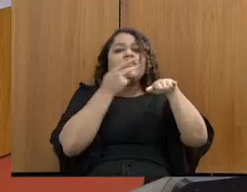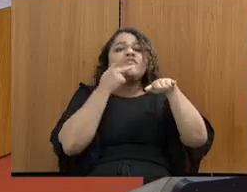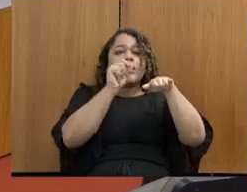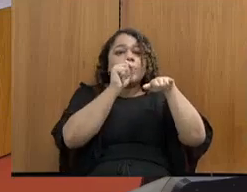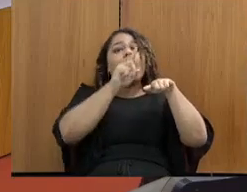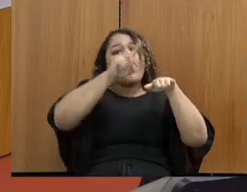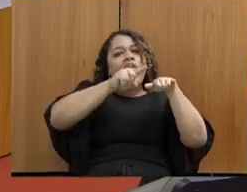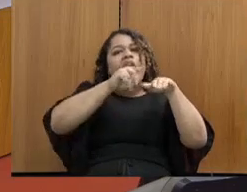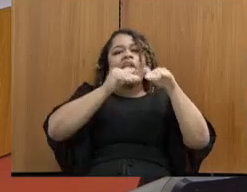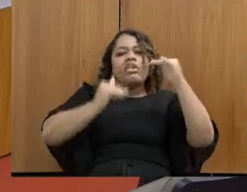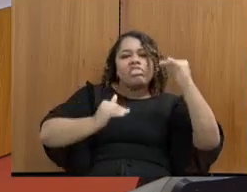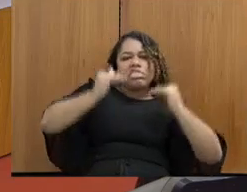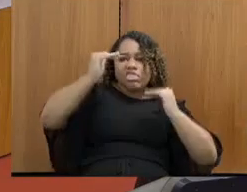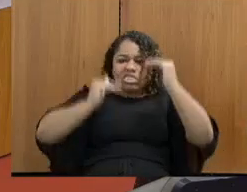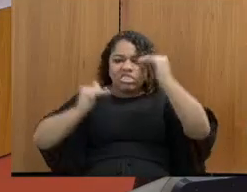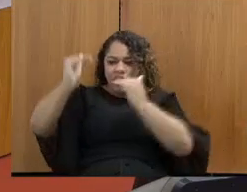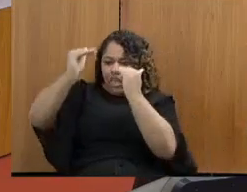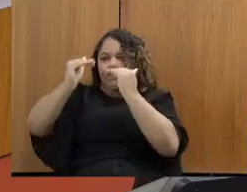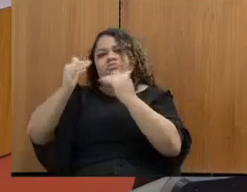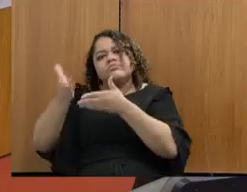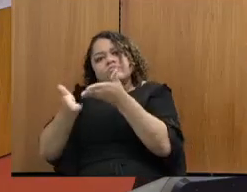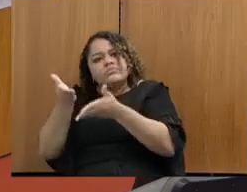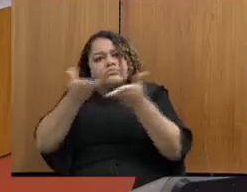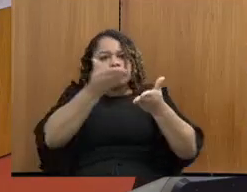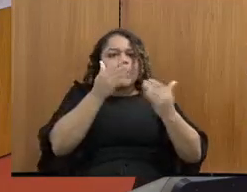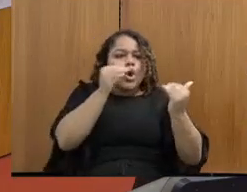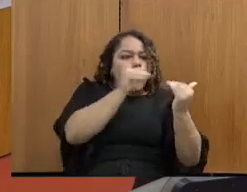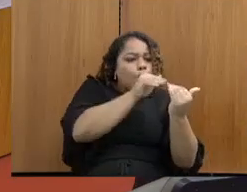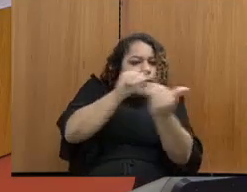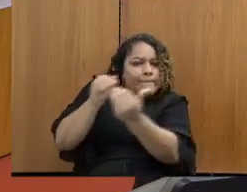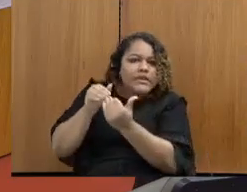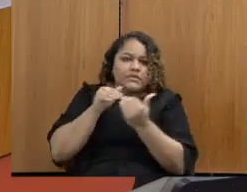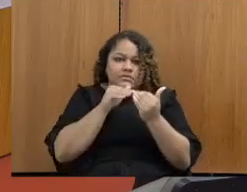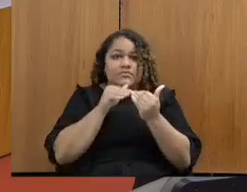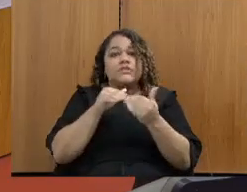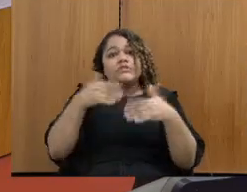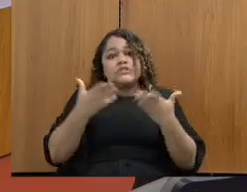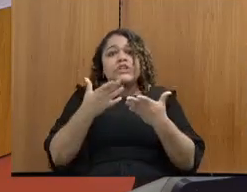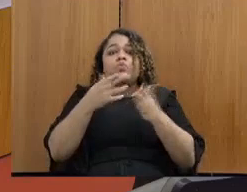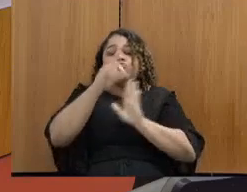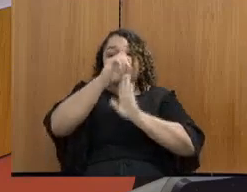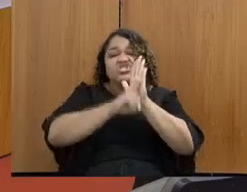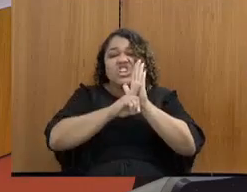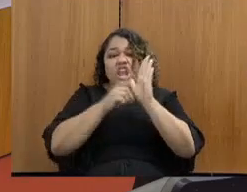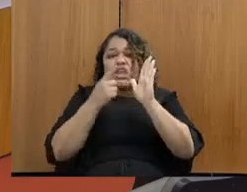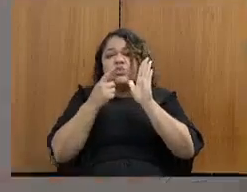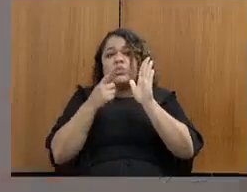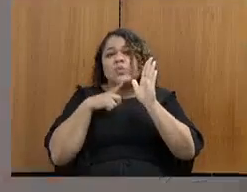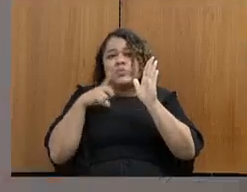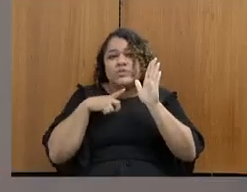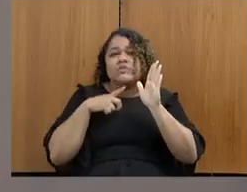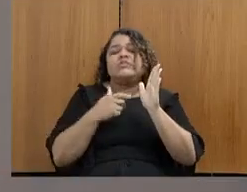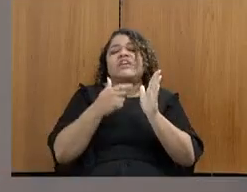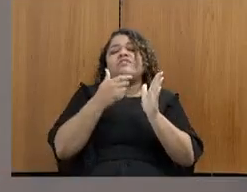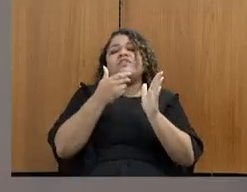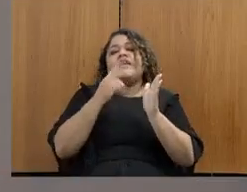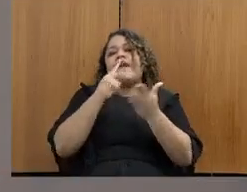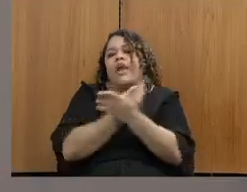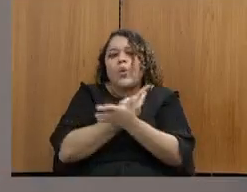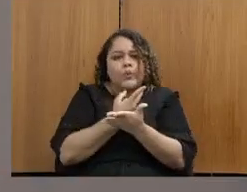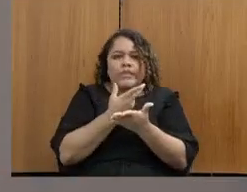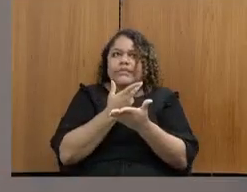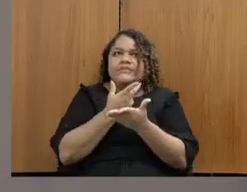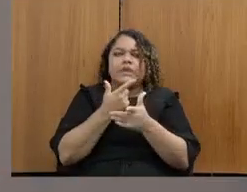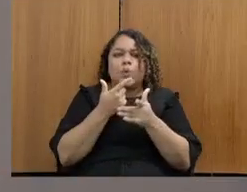desiguals desiguais então se nós temos violação de direitos quer seja das mulheres das crianças dos idosos dos